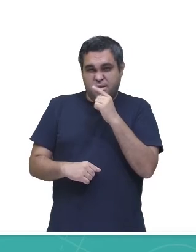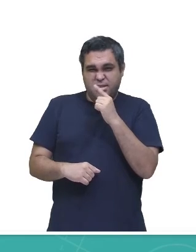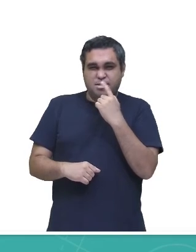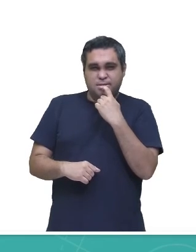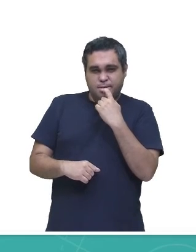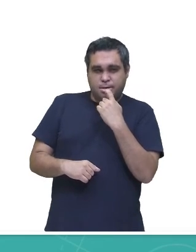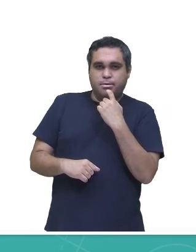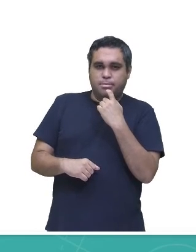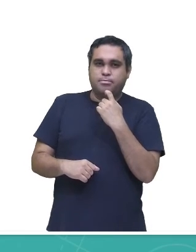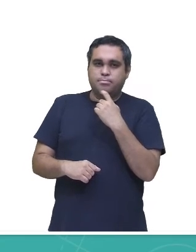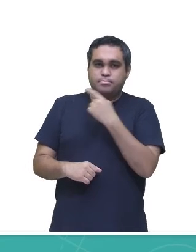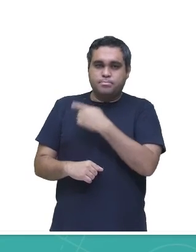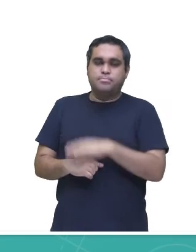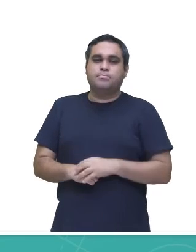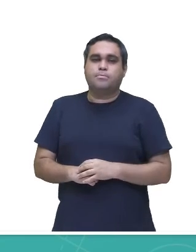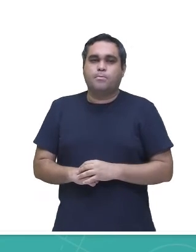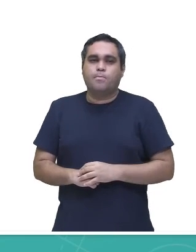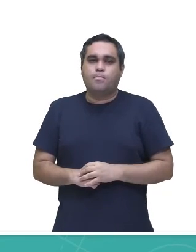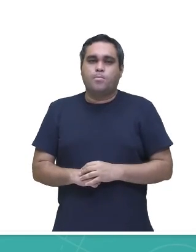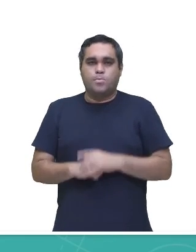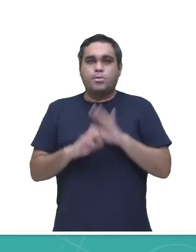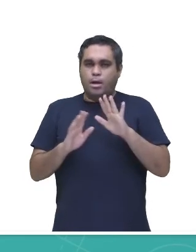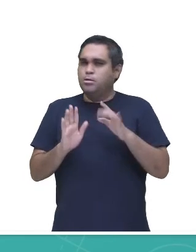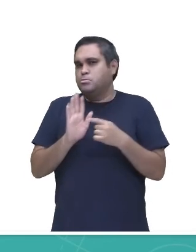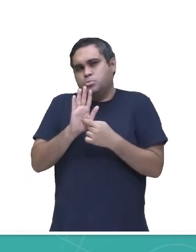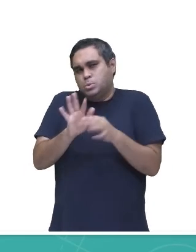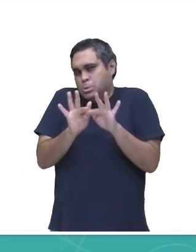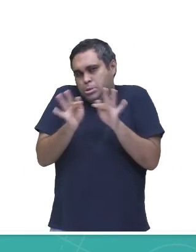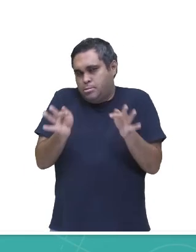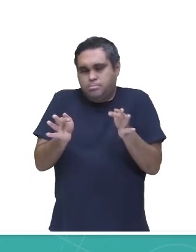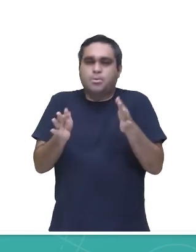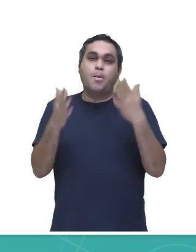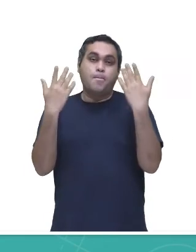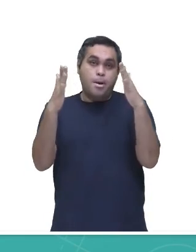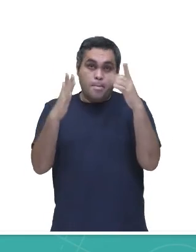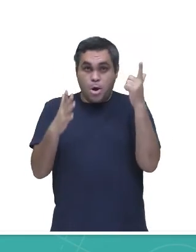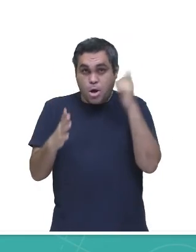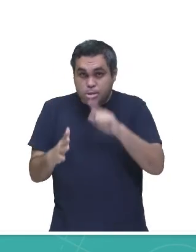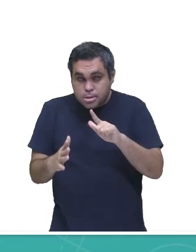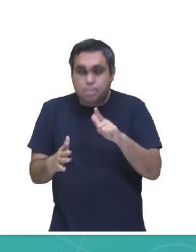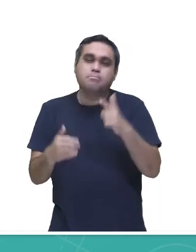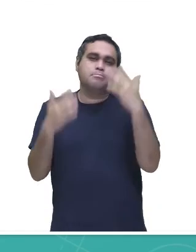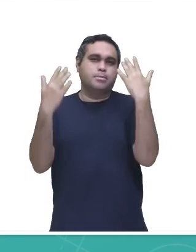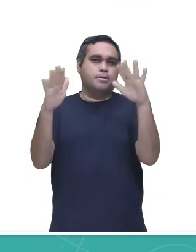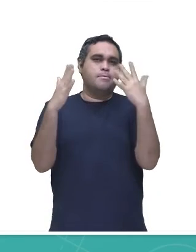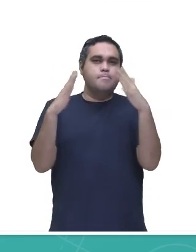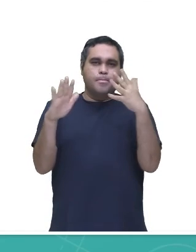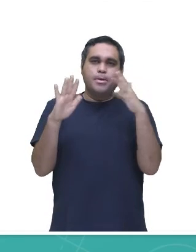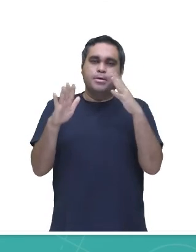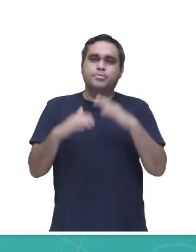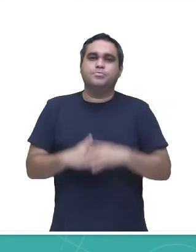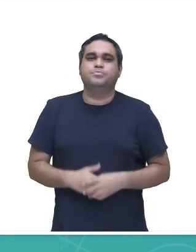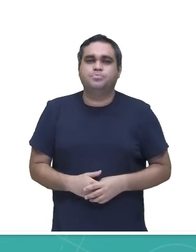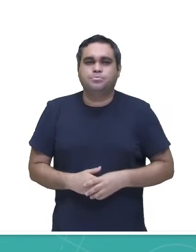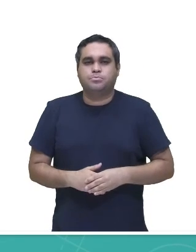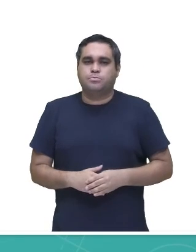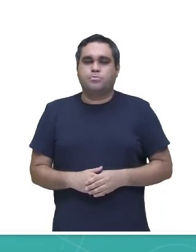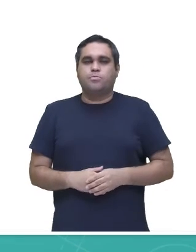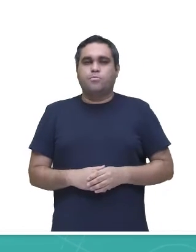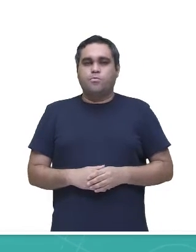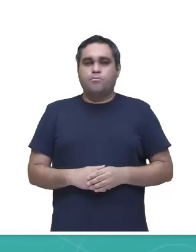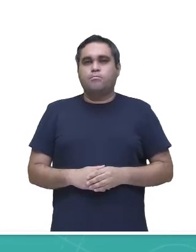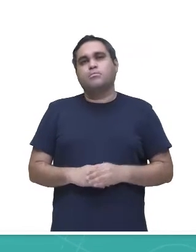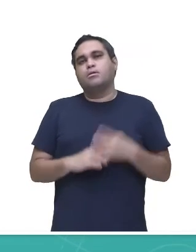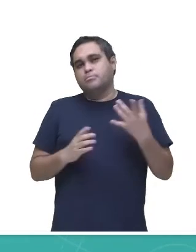aí. Epiderme e derme, ok? Muito bem, parabéns aí a todo mundo que conseguiu fazer o seu desenho, o seu esquema para a